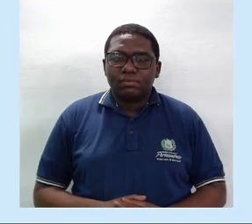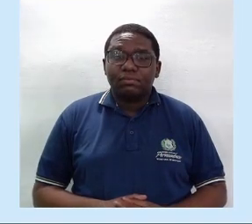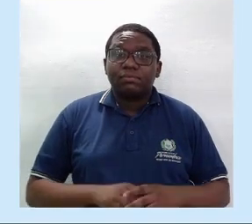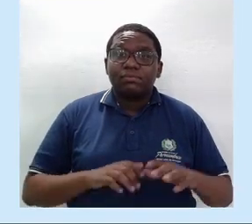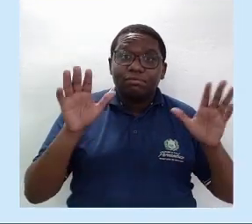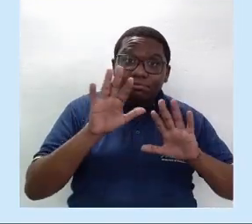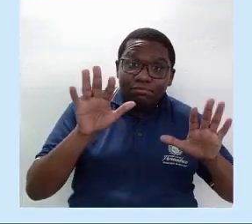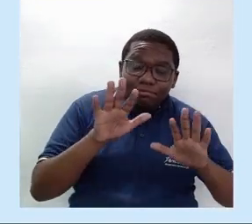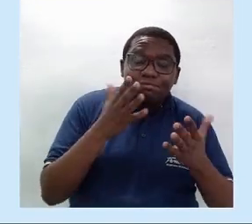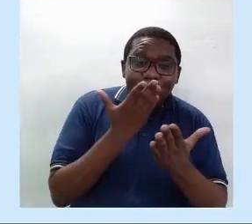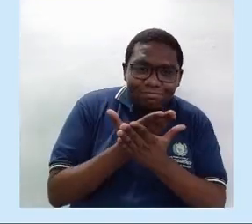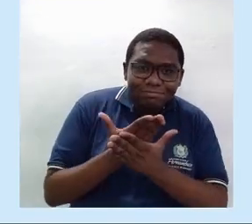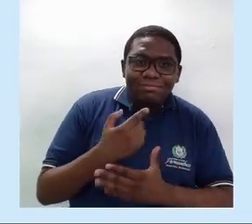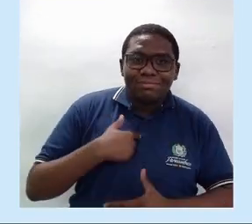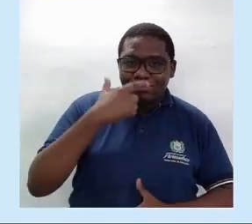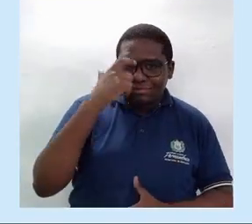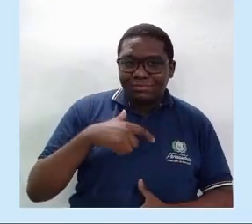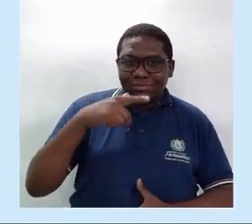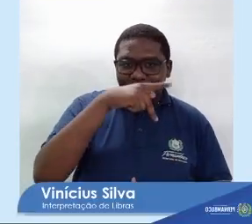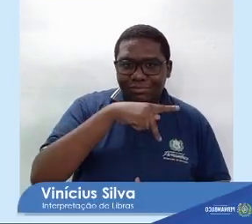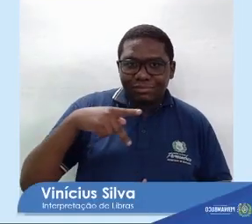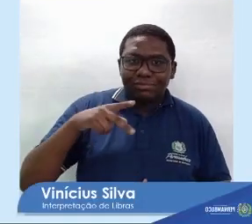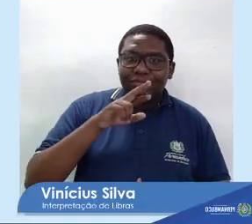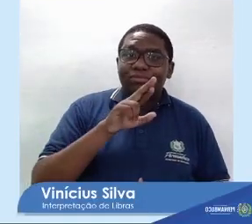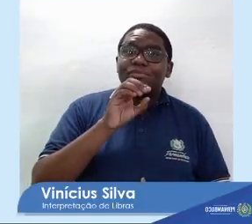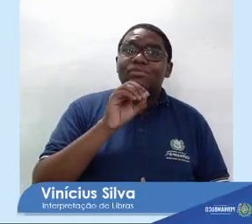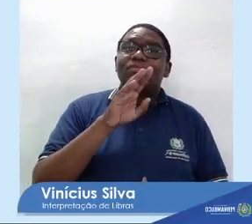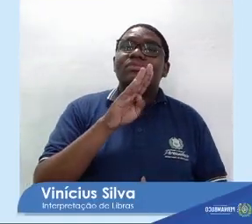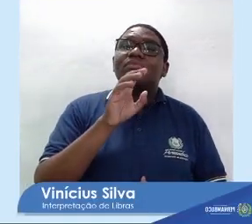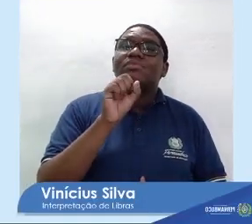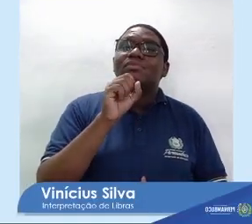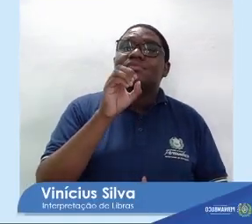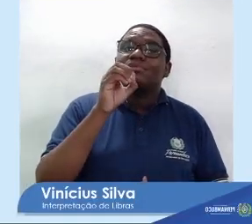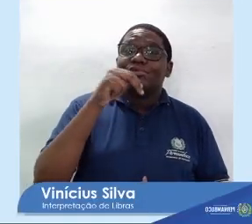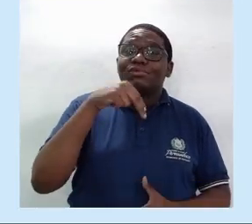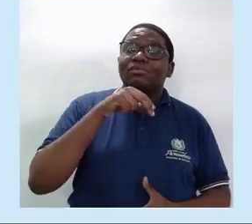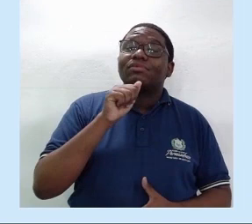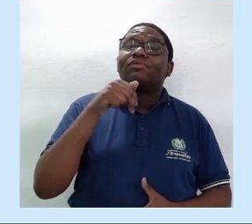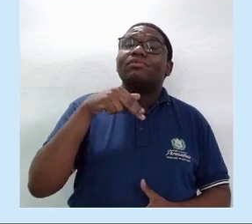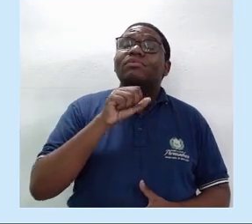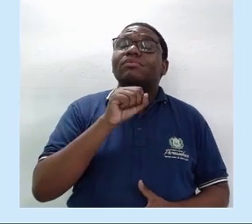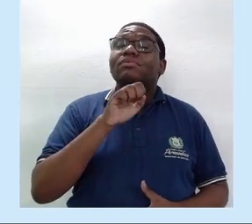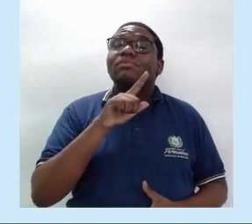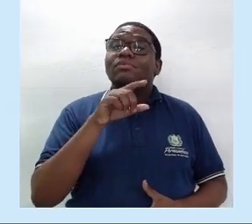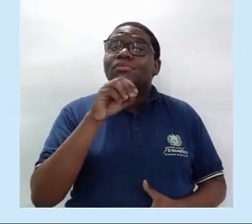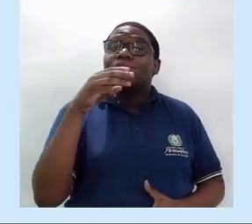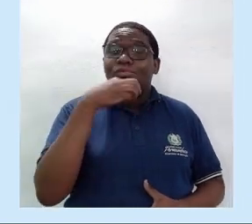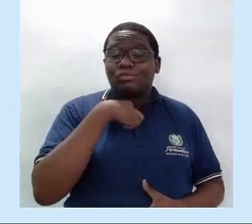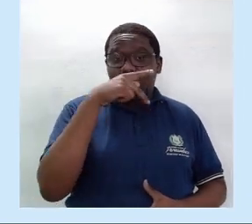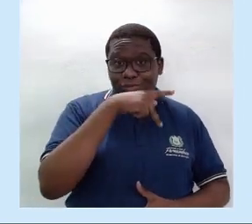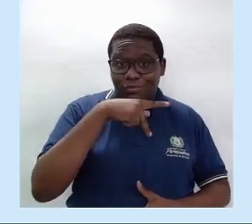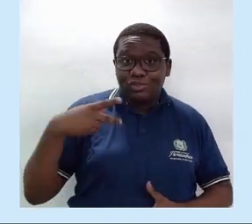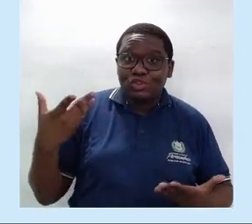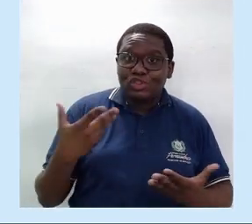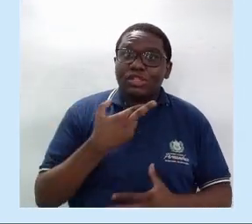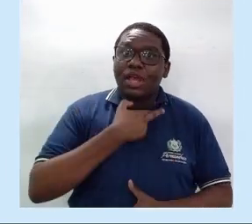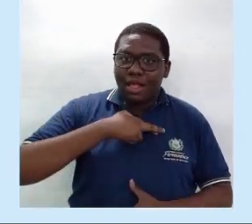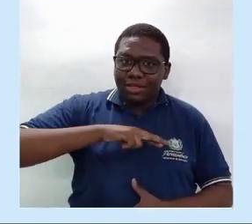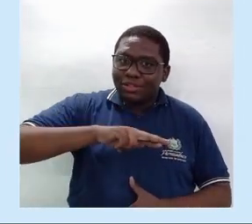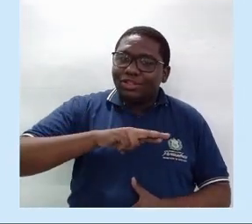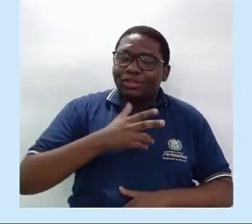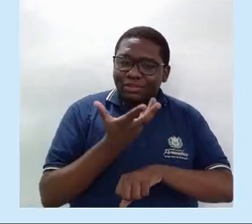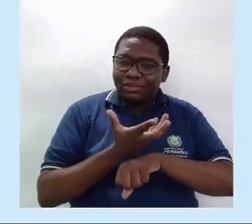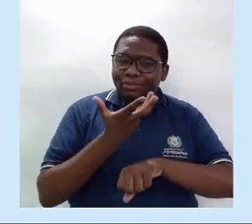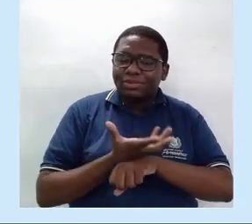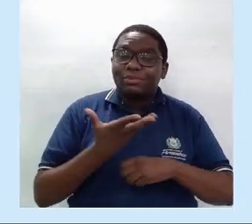Olá, estudantes! Eu sou o professor Robson Anselmo Tavares, professor de ensino religioso, e hoje nós temos mais